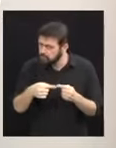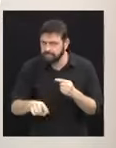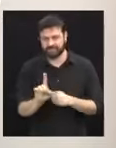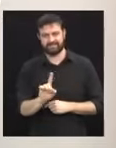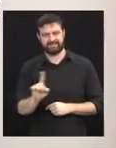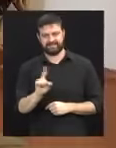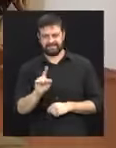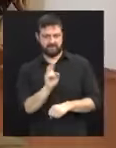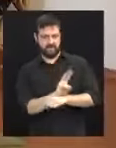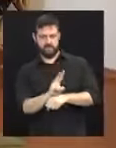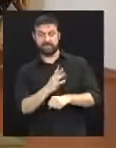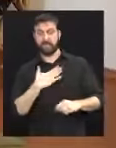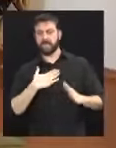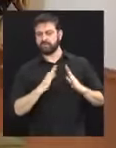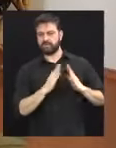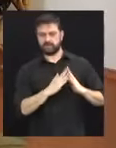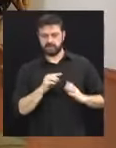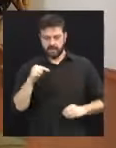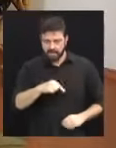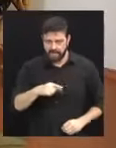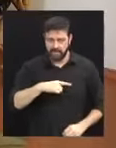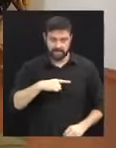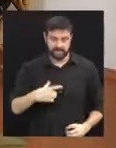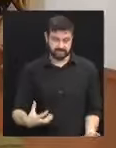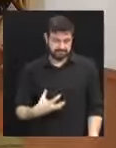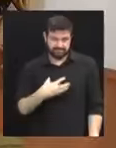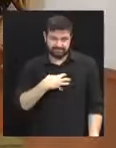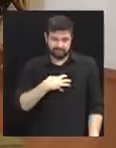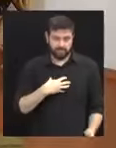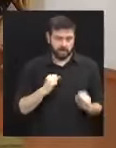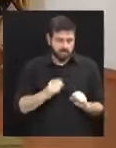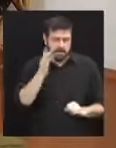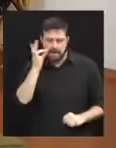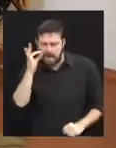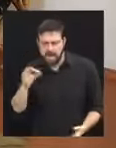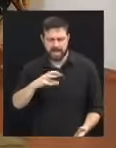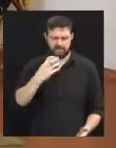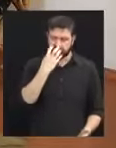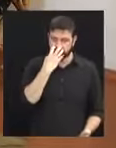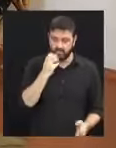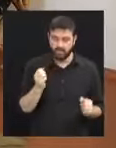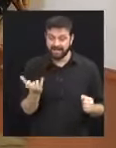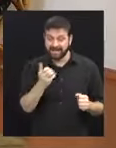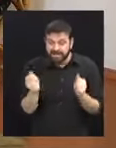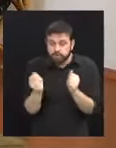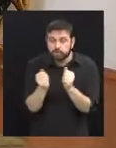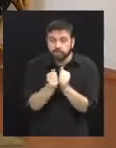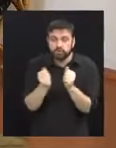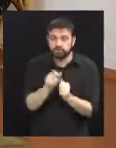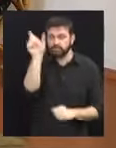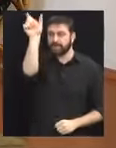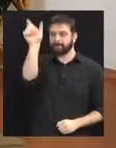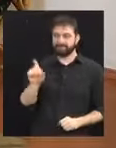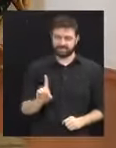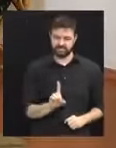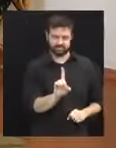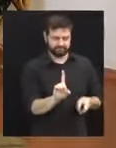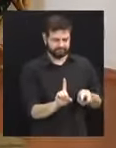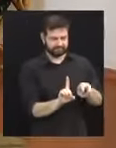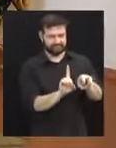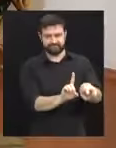é vigia. Né? Animal é um ser senciente, independente se ele é gato, se ele é cão, ele quer a companhia do dono. Então a primeira coisa é